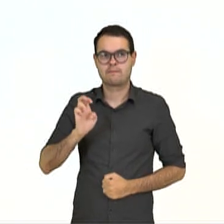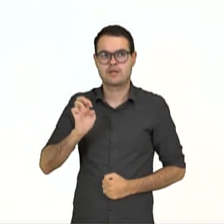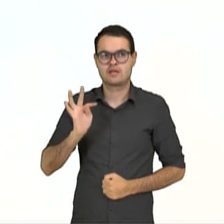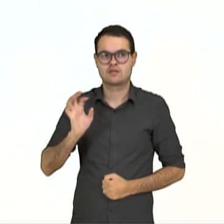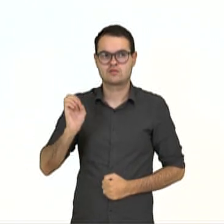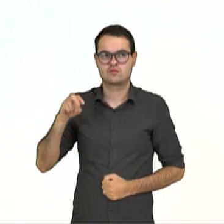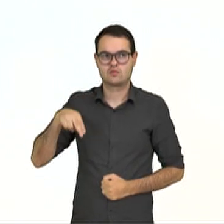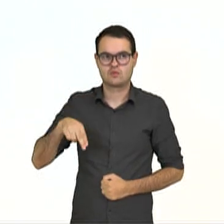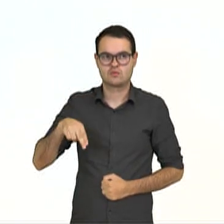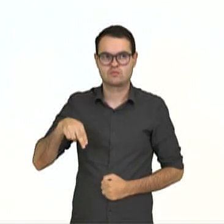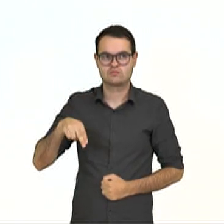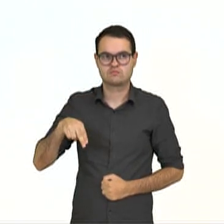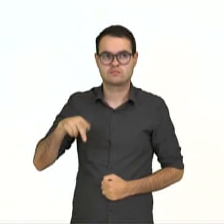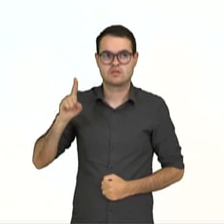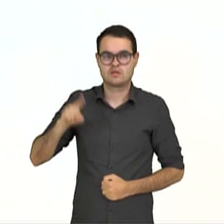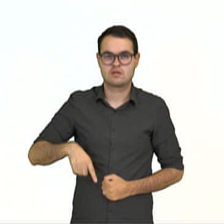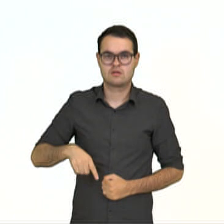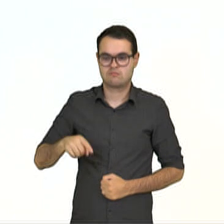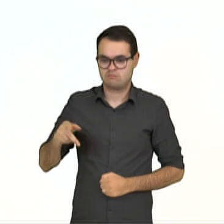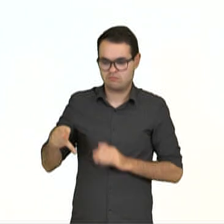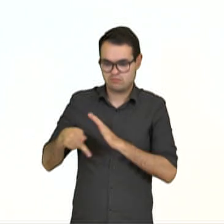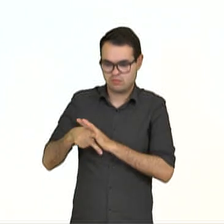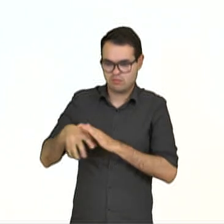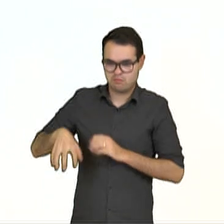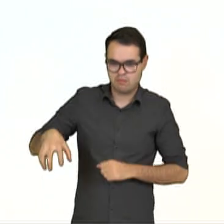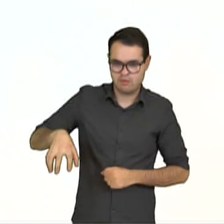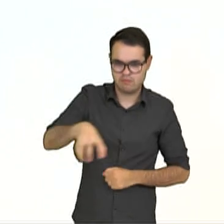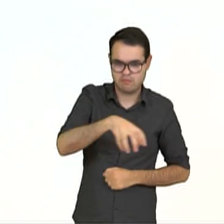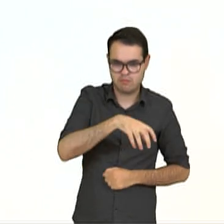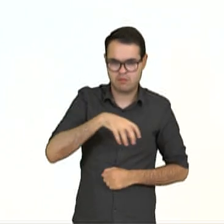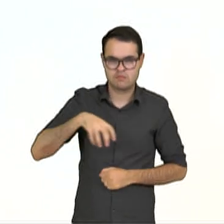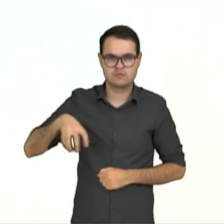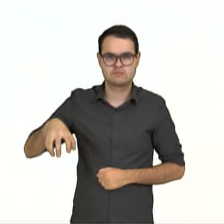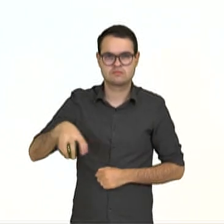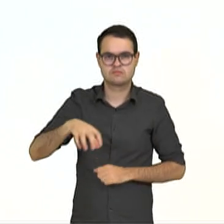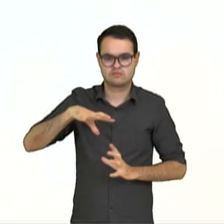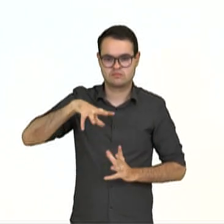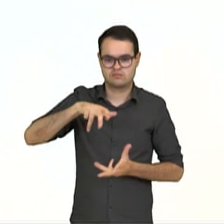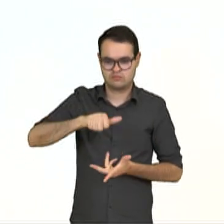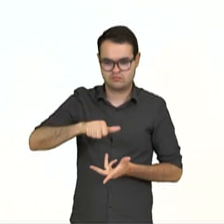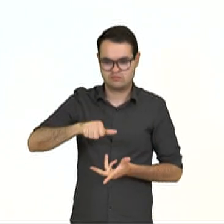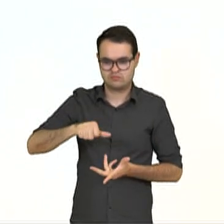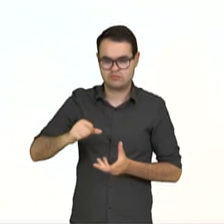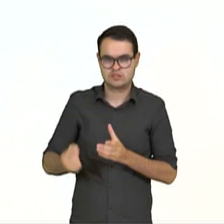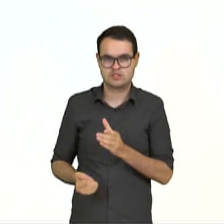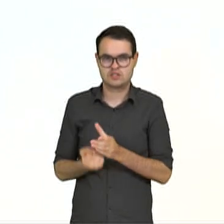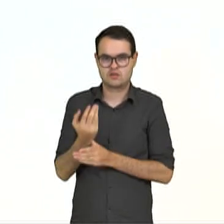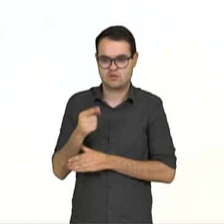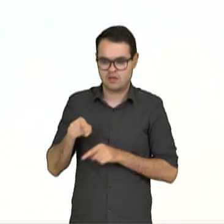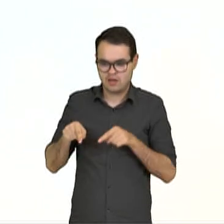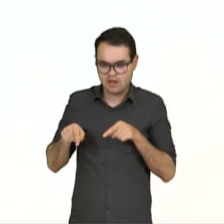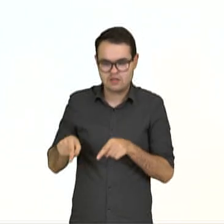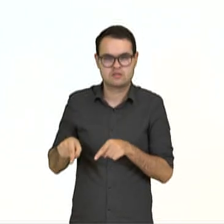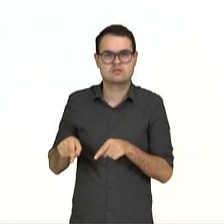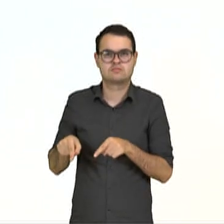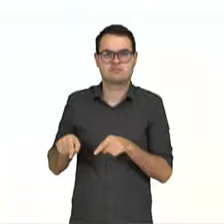atuais sistemas monetários e financeiros internacionais, né, internacional, surgiu ali então